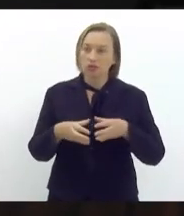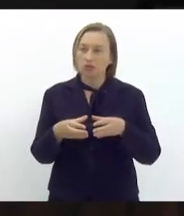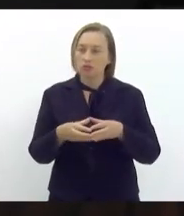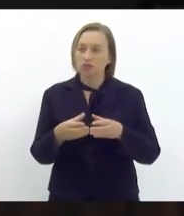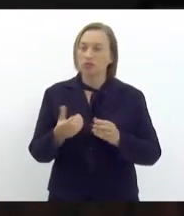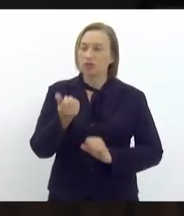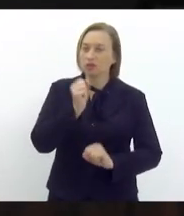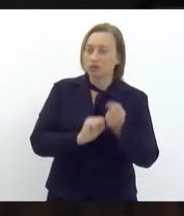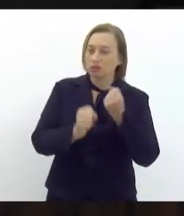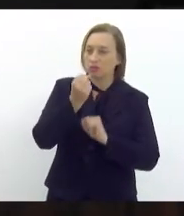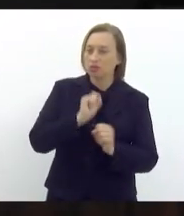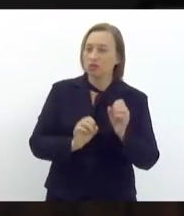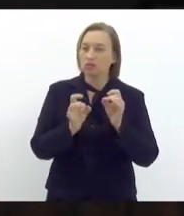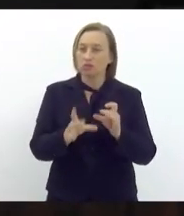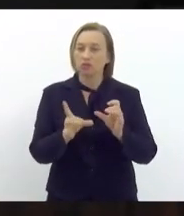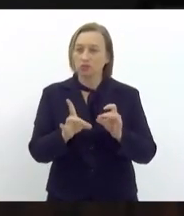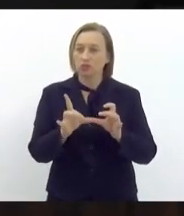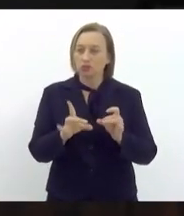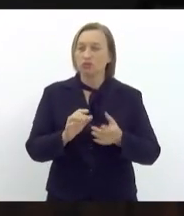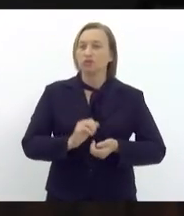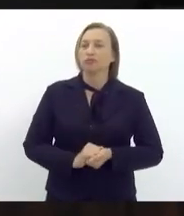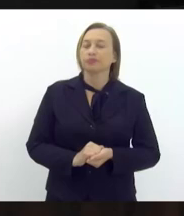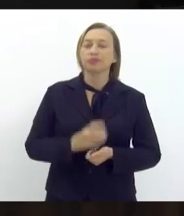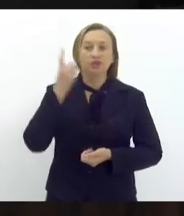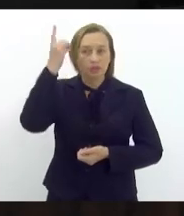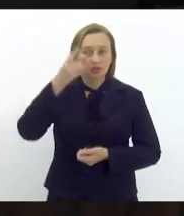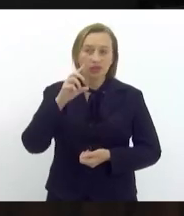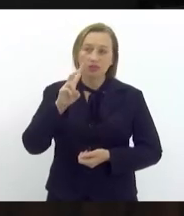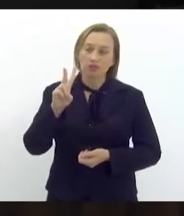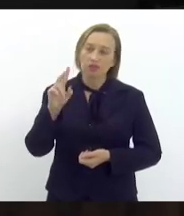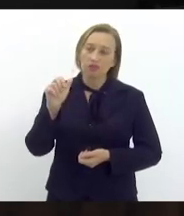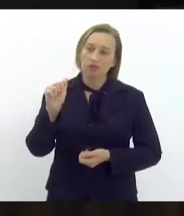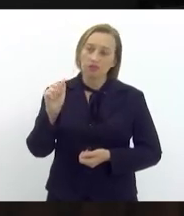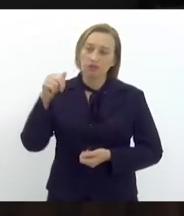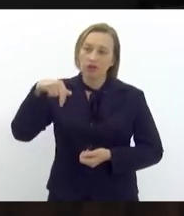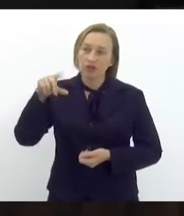economia indústria e comércio deputado Anderson Moraes